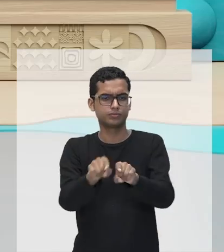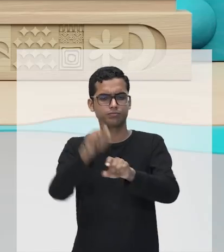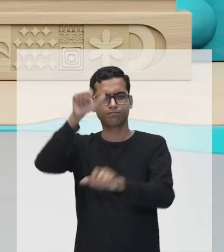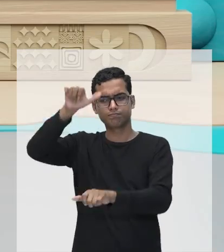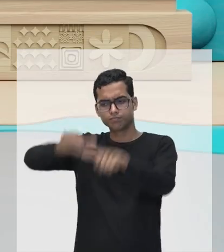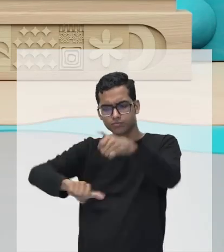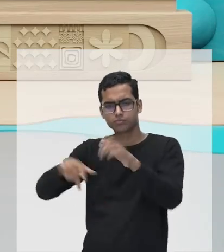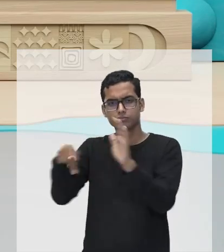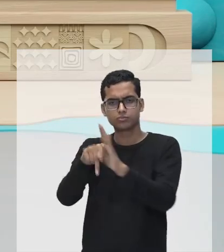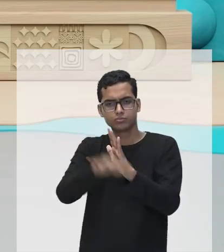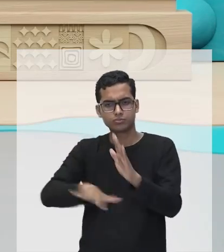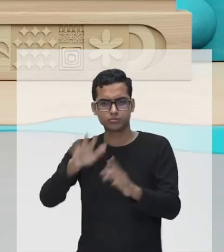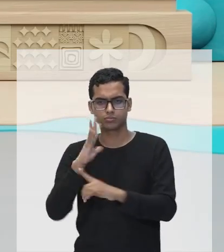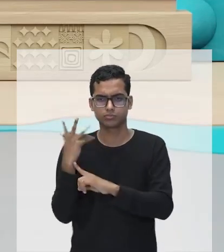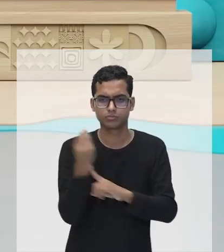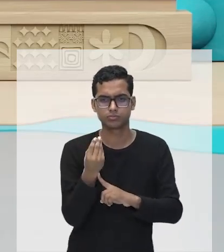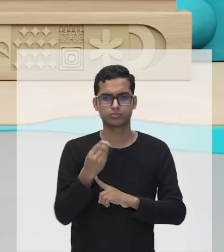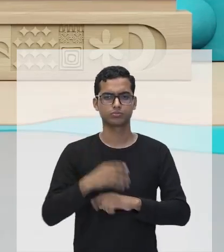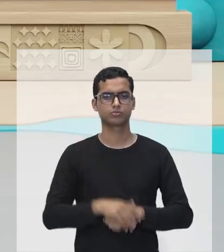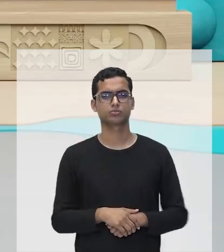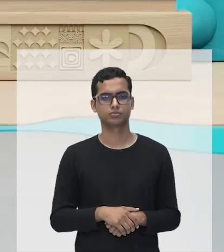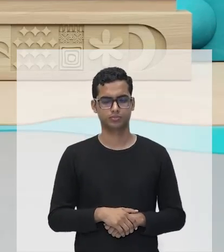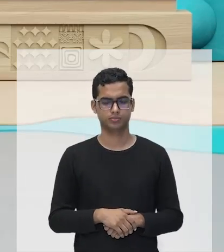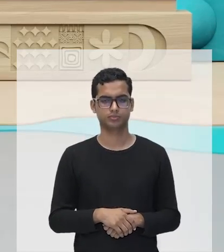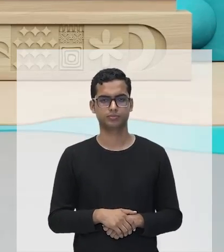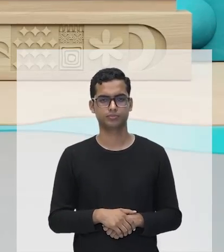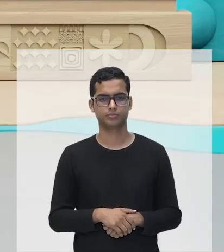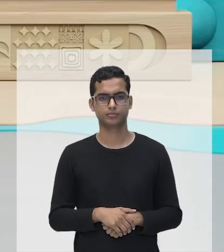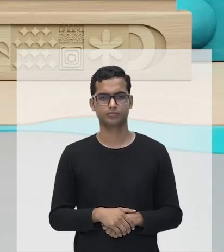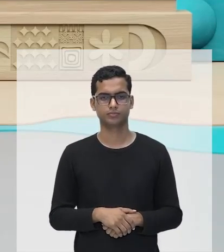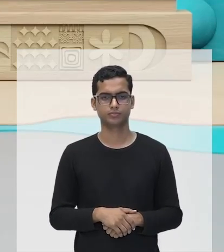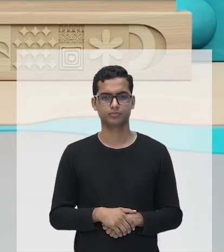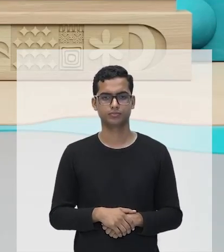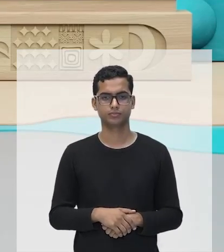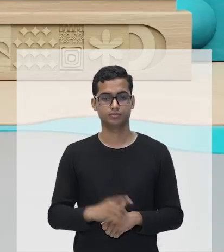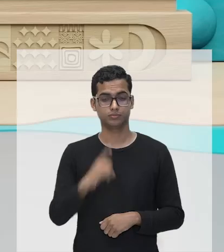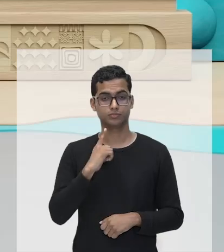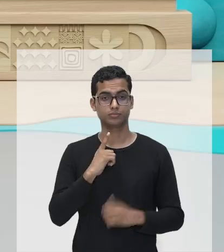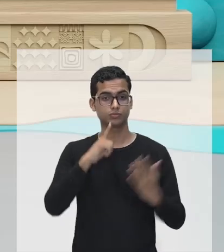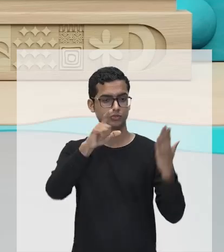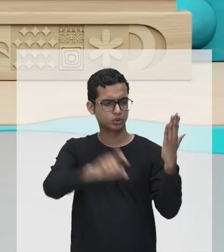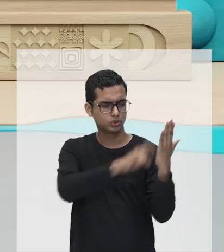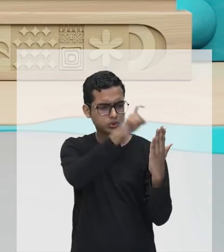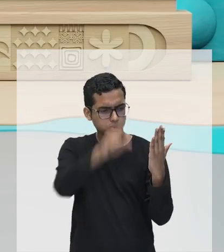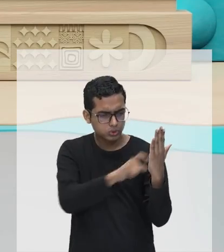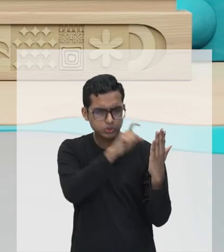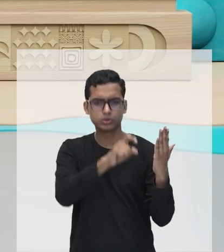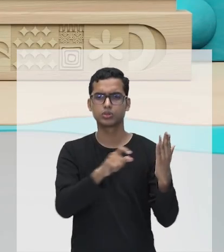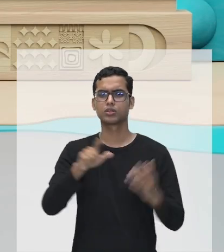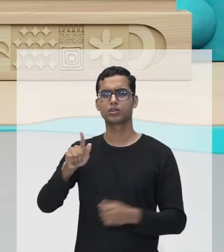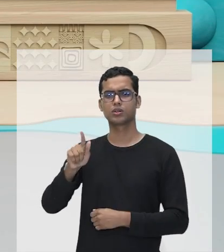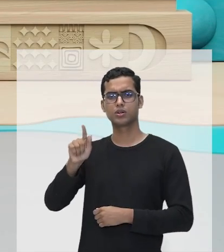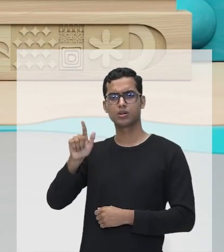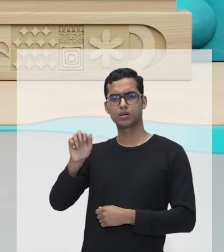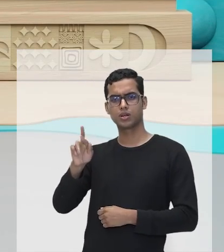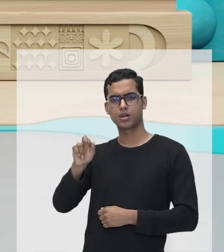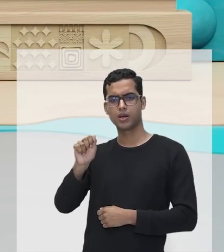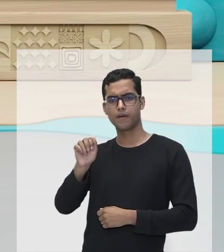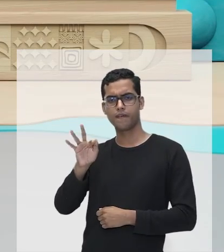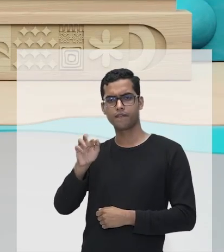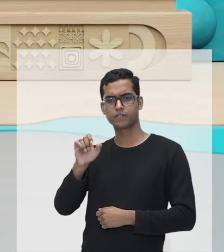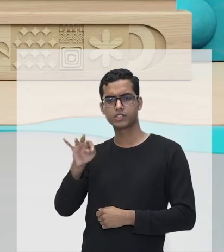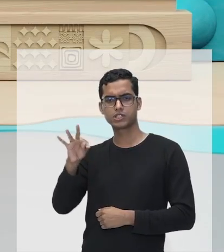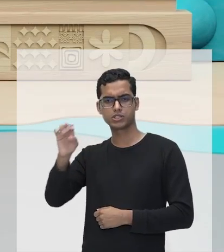analisar uma obra artística. Nós temos também o grafite, certo? Que é uma arte contemporânea.